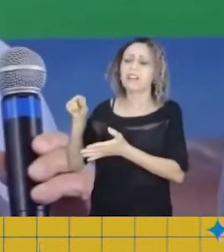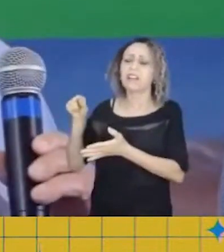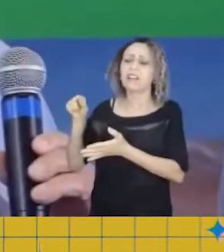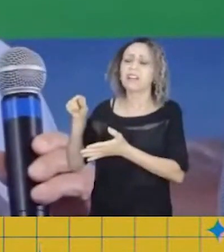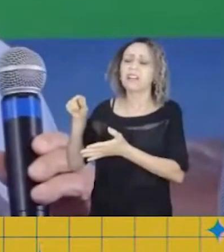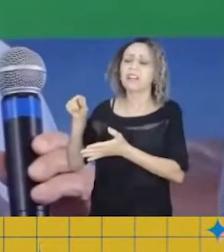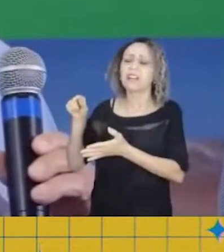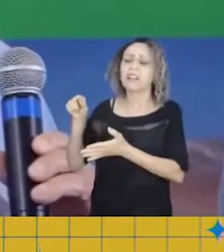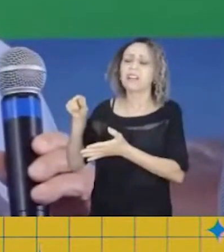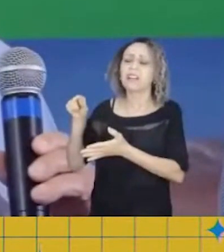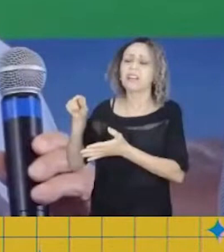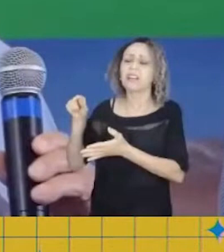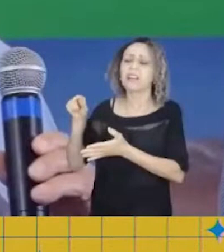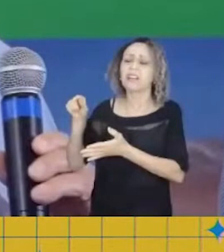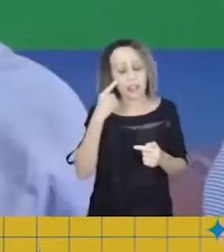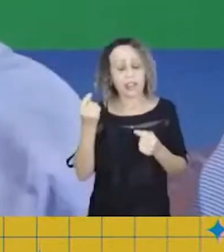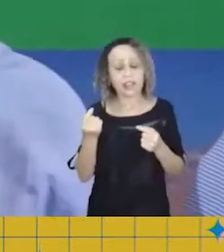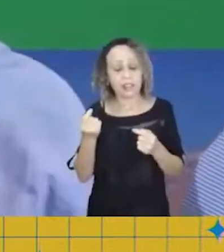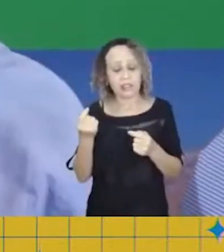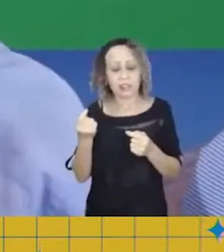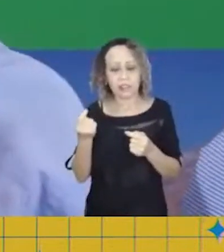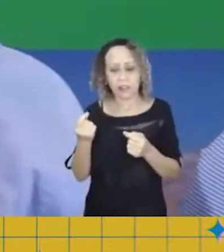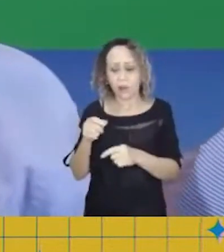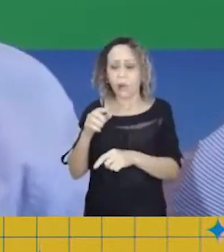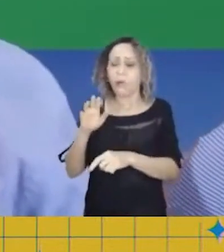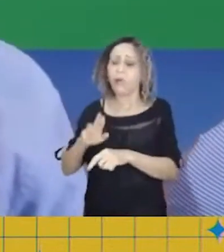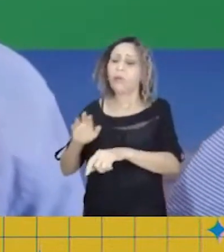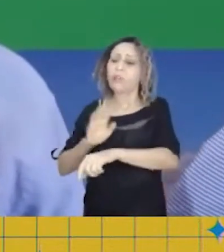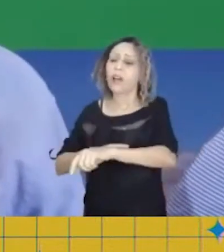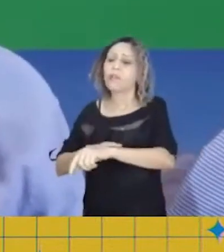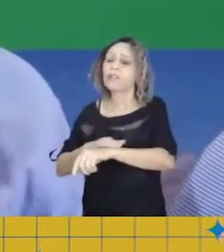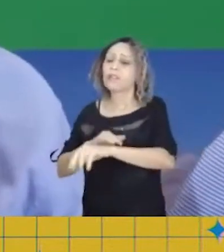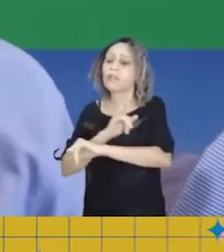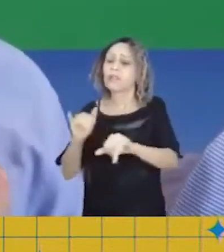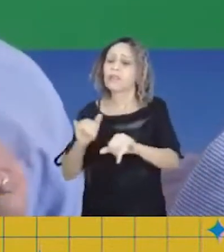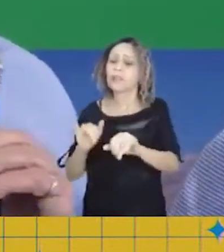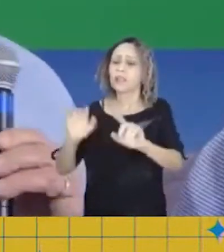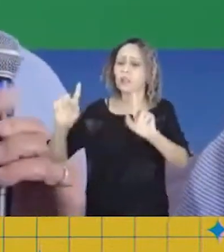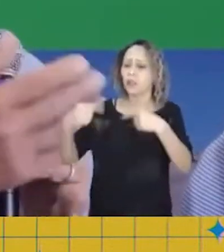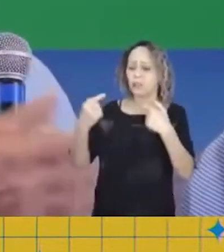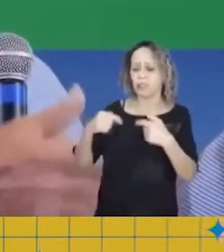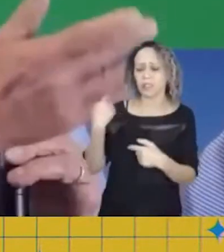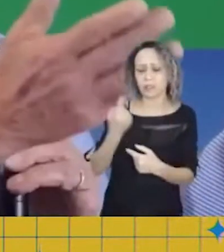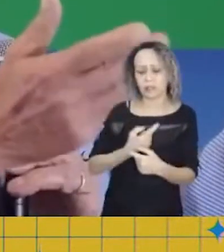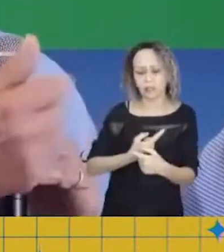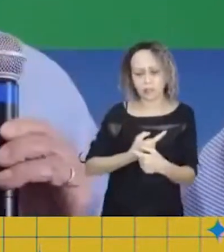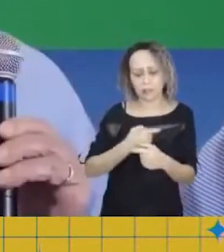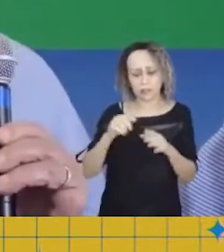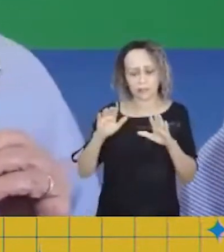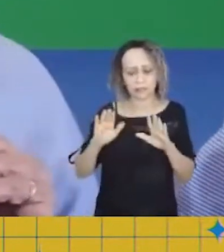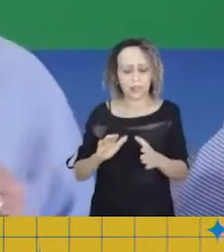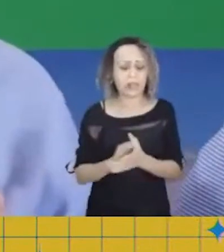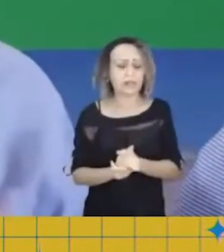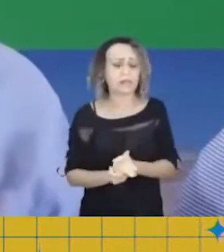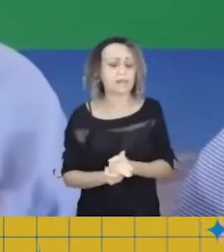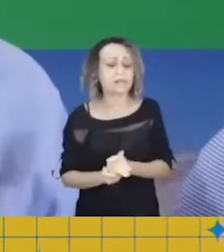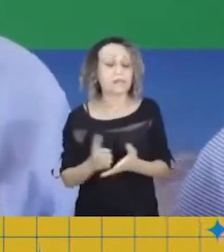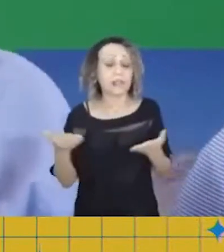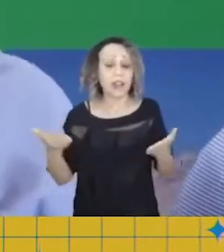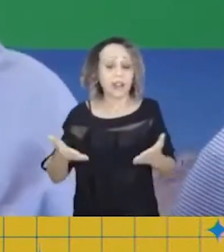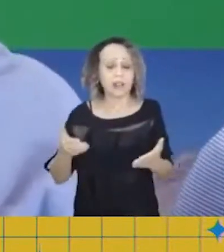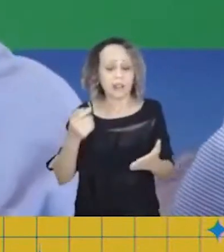importante a decisão de tirar Sabe o tempo de mentira com bolsonaro conta na televisão